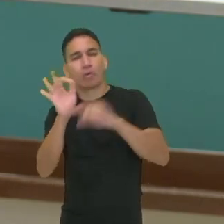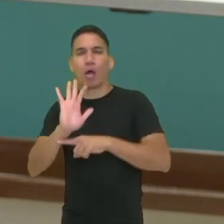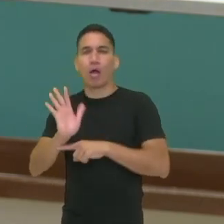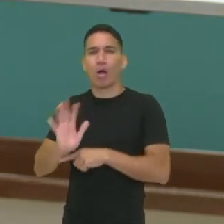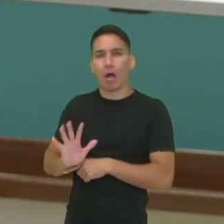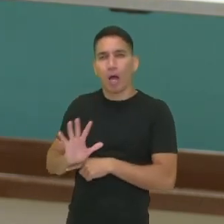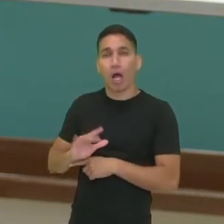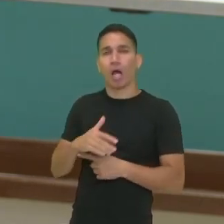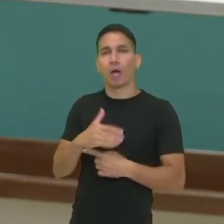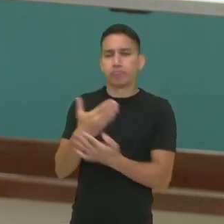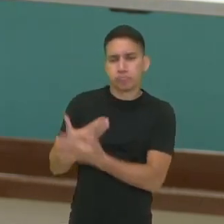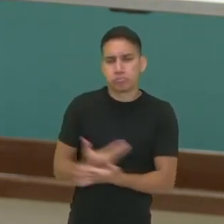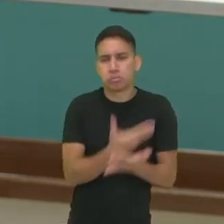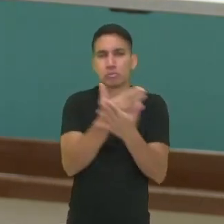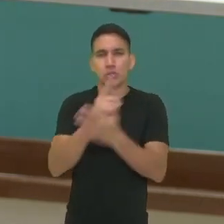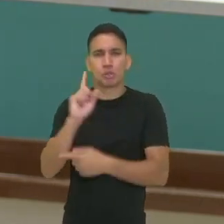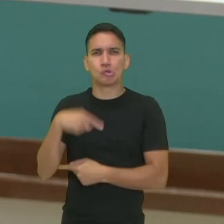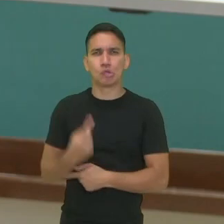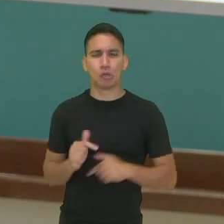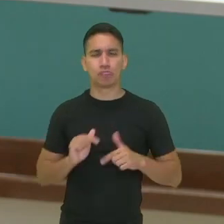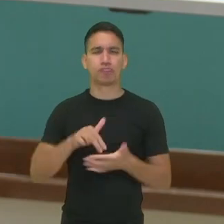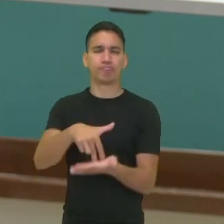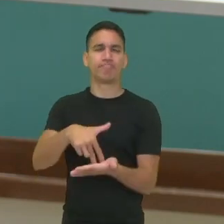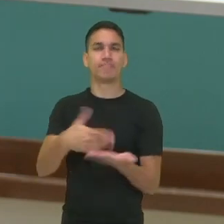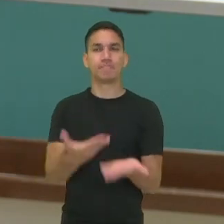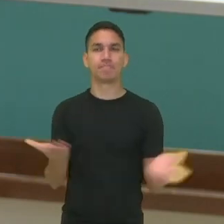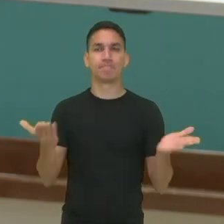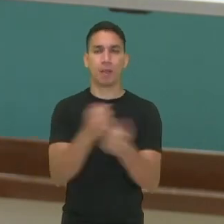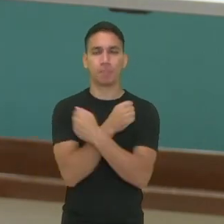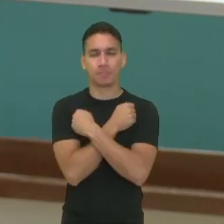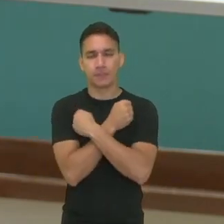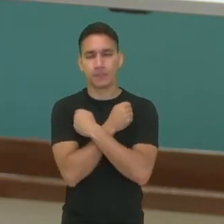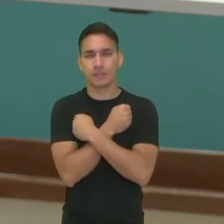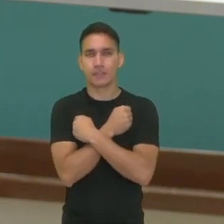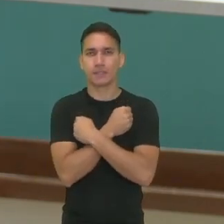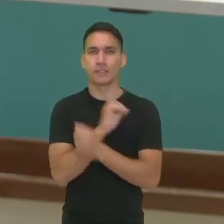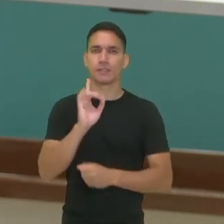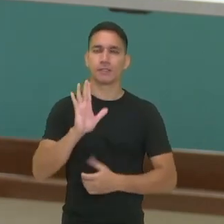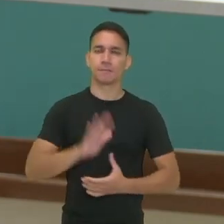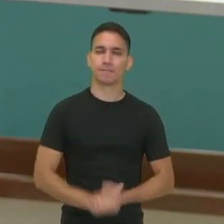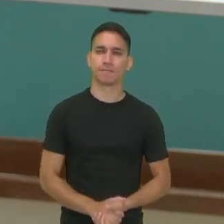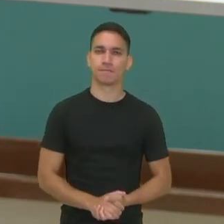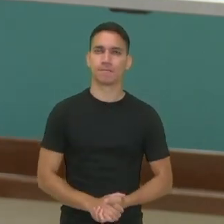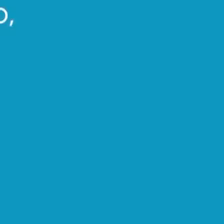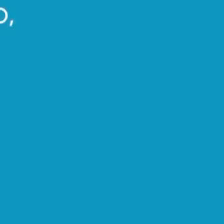sendo a razão de todo o nosso trabalho. Um grande abraço e nos vemos até breve.